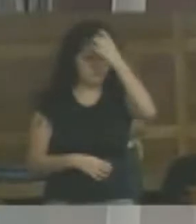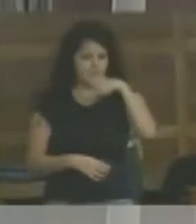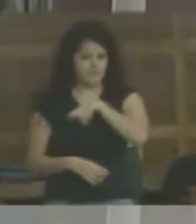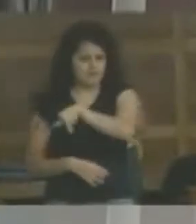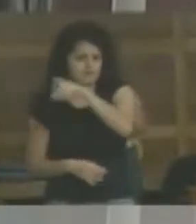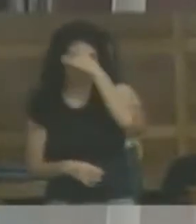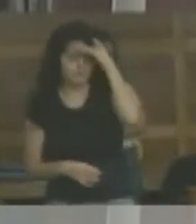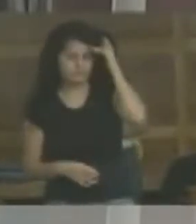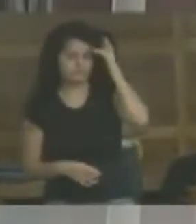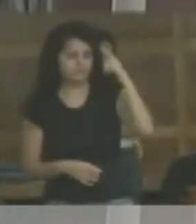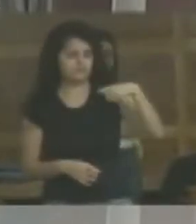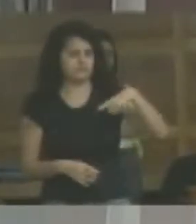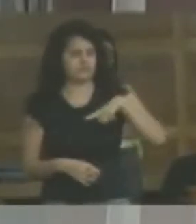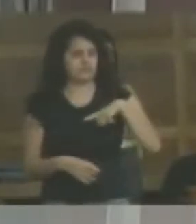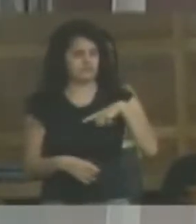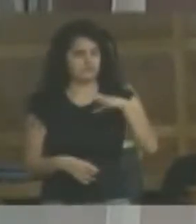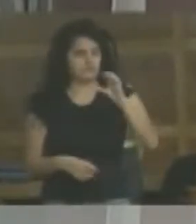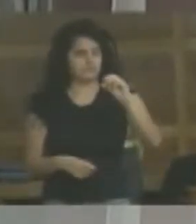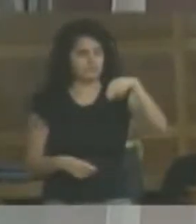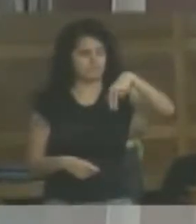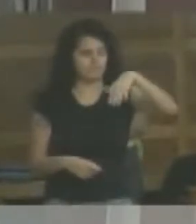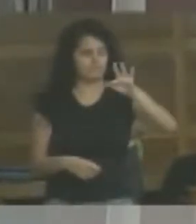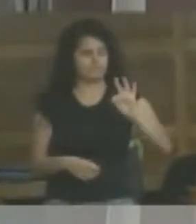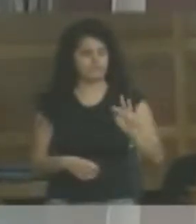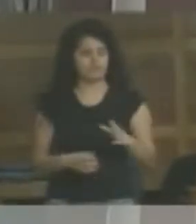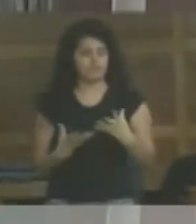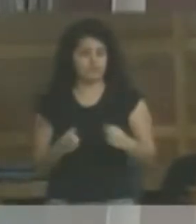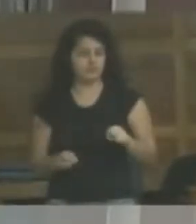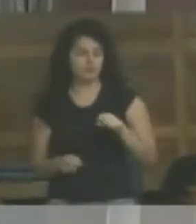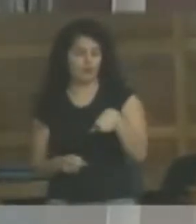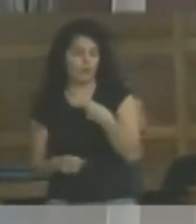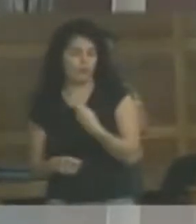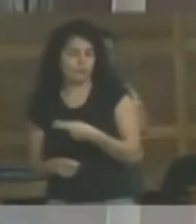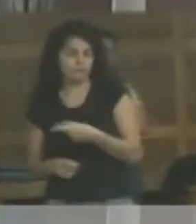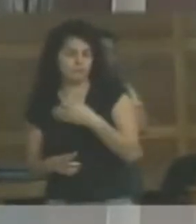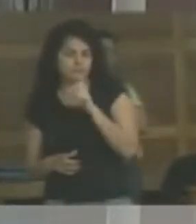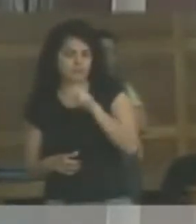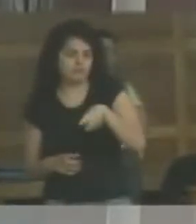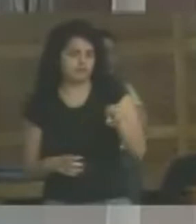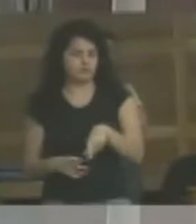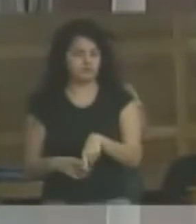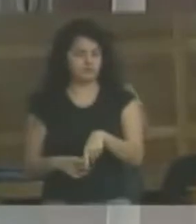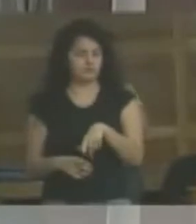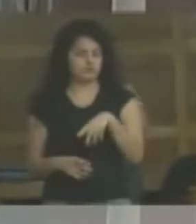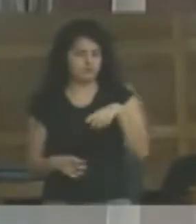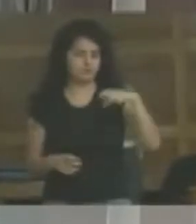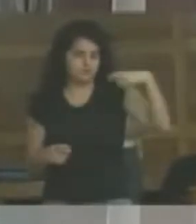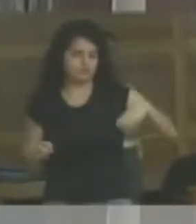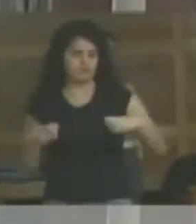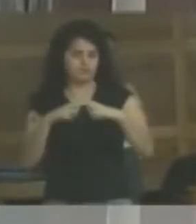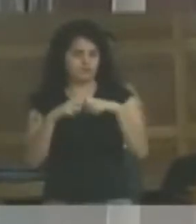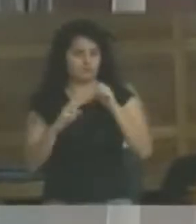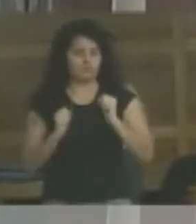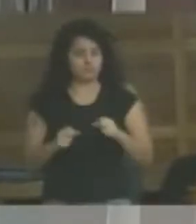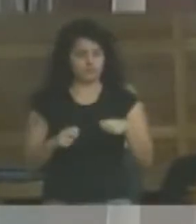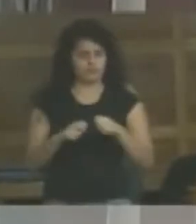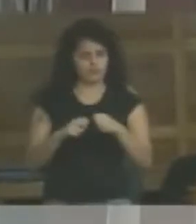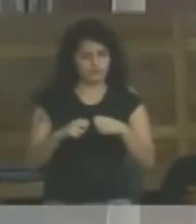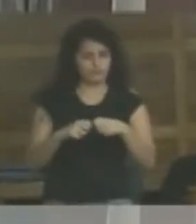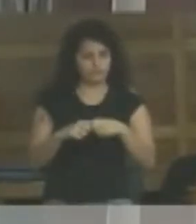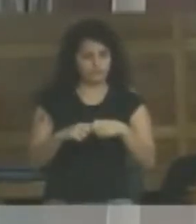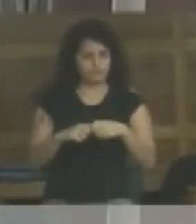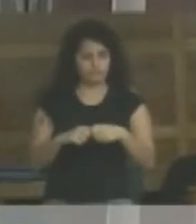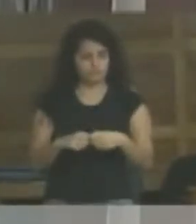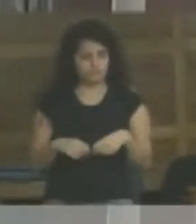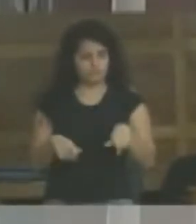pessoa vai ter a conta aprovada ou reprovada pela essa casa. Pode ficar 8 anos inelegível. É isso que vocês querem para a nossa